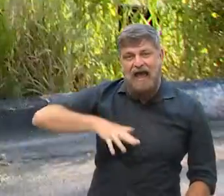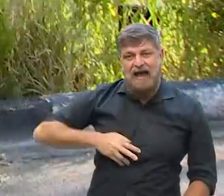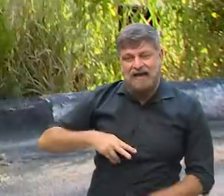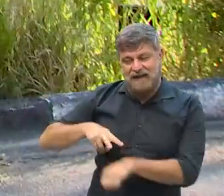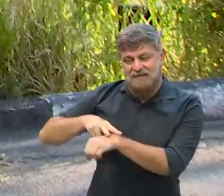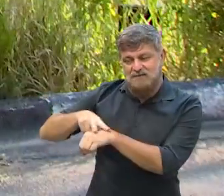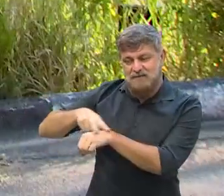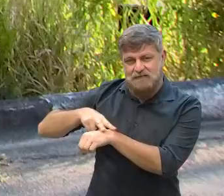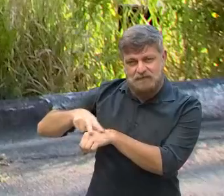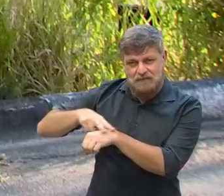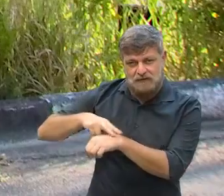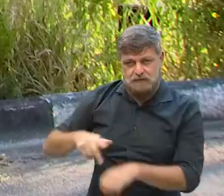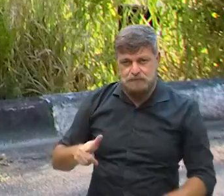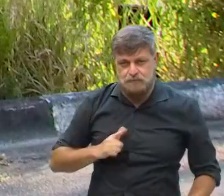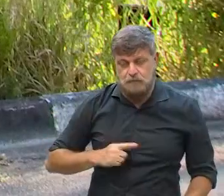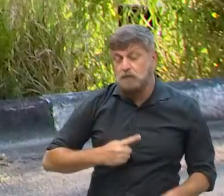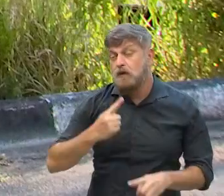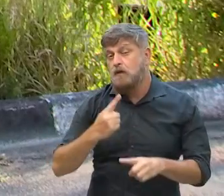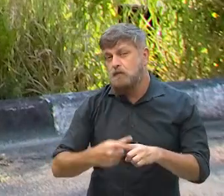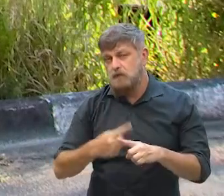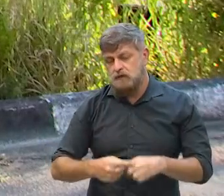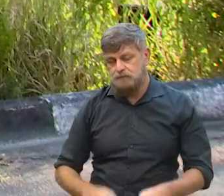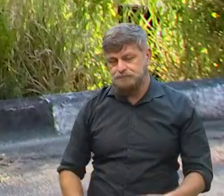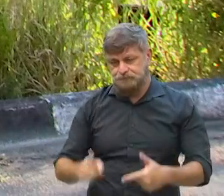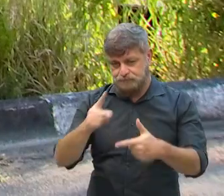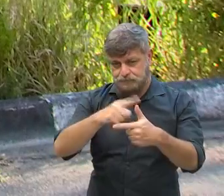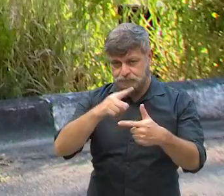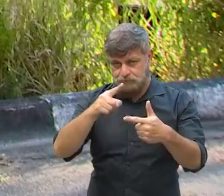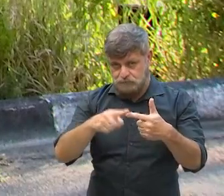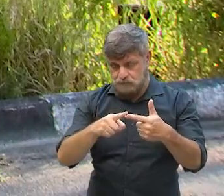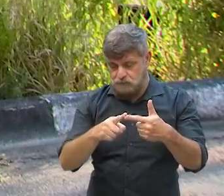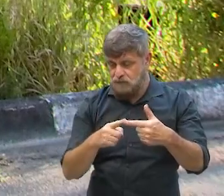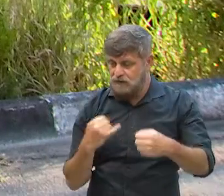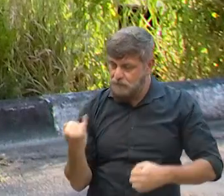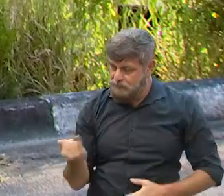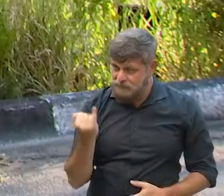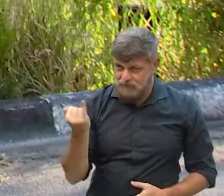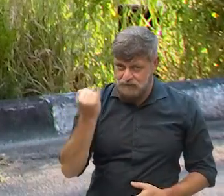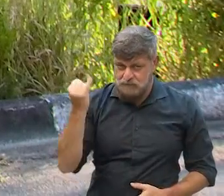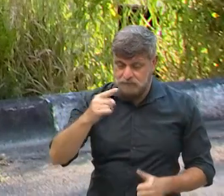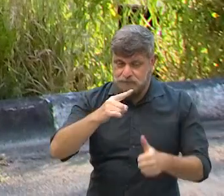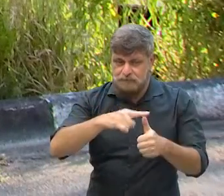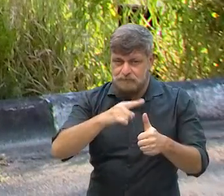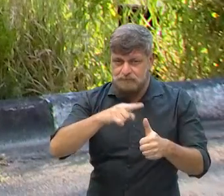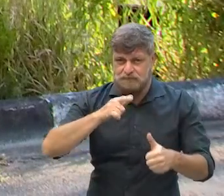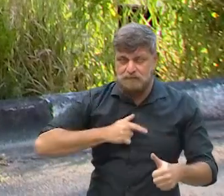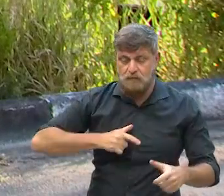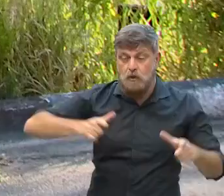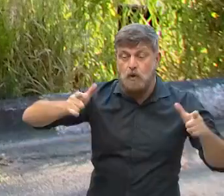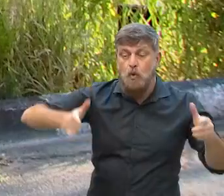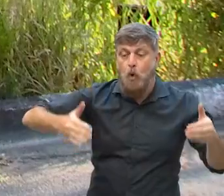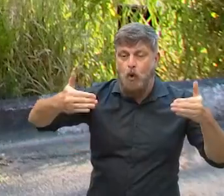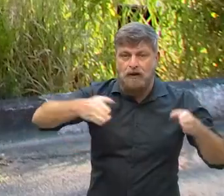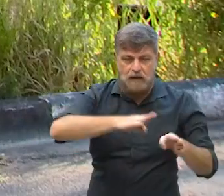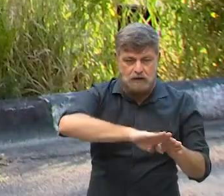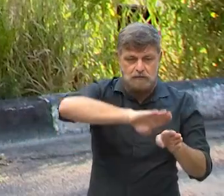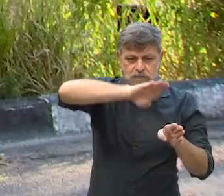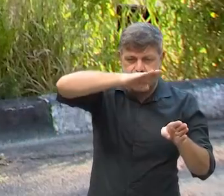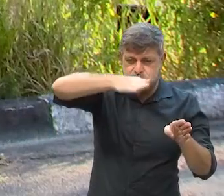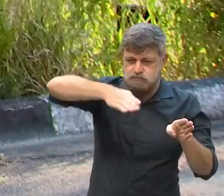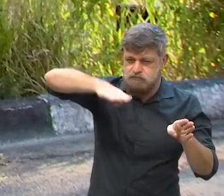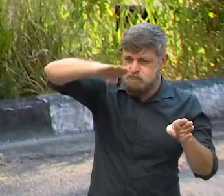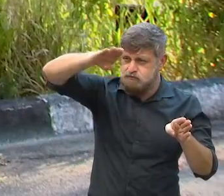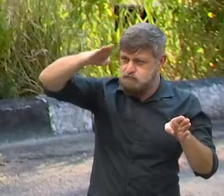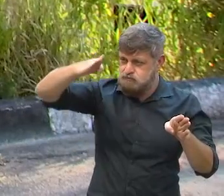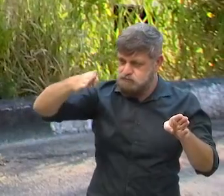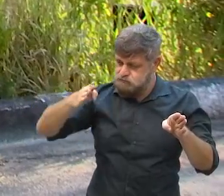deve principalmente a dois fatores, que eu julgo ser um dos mais relevantes. Um deles é a topografia, né? Que a gente tem uma topografia